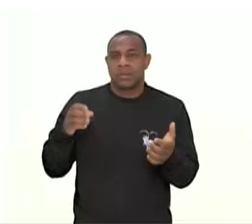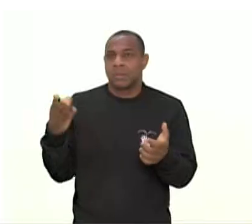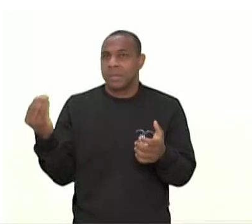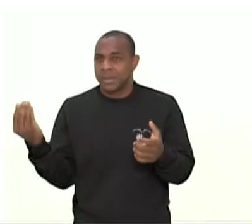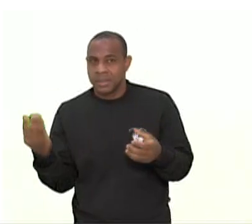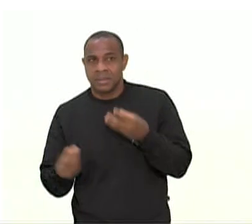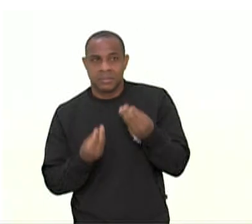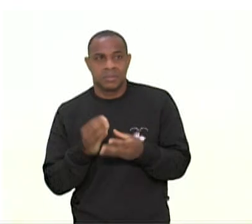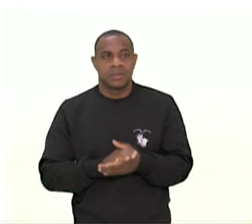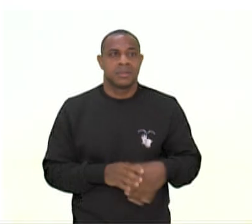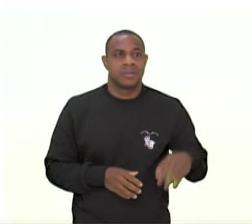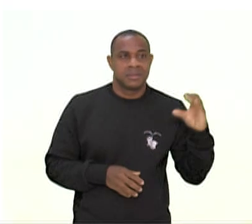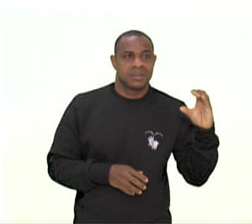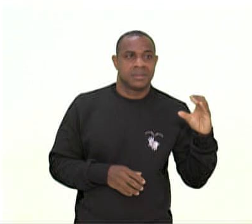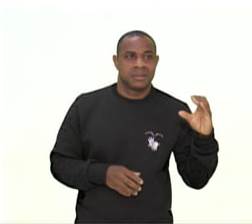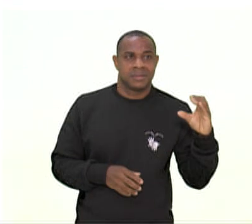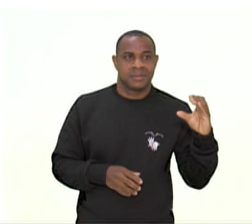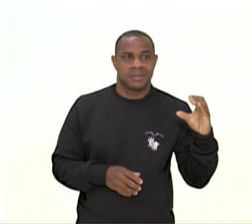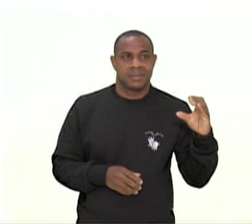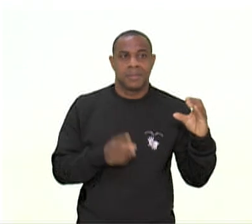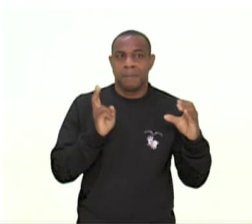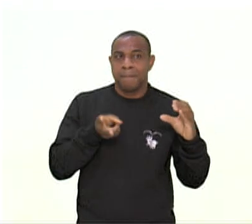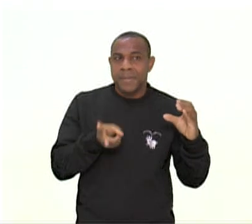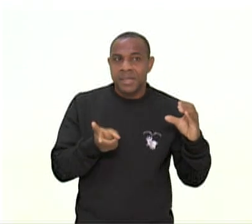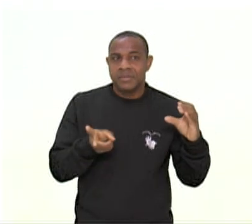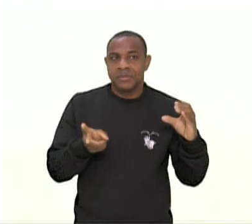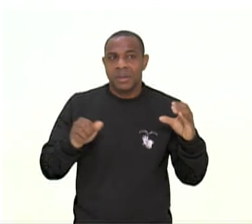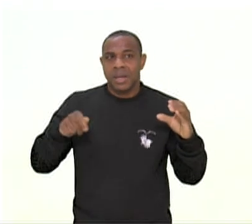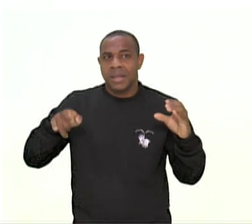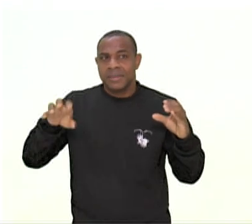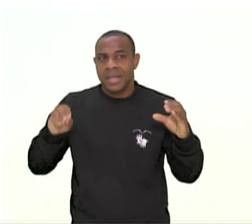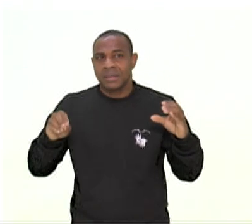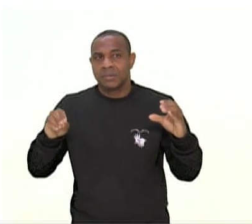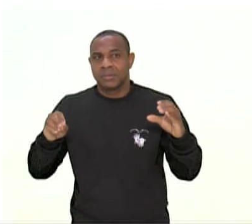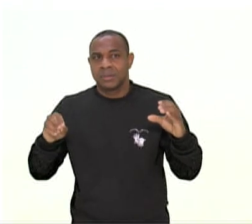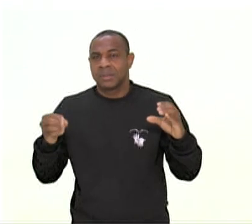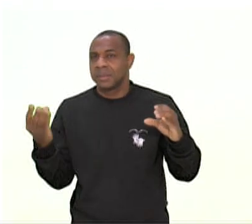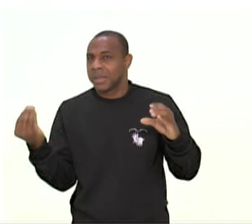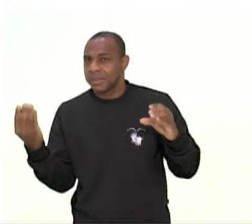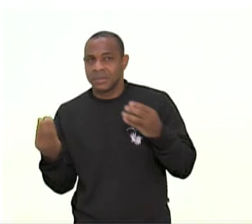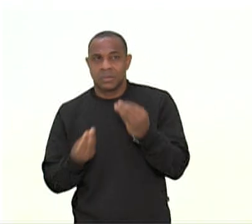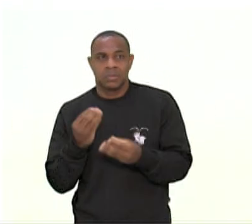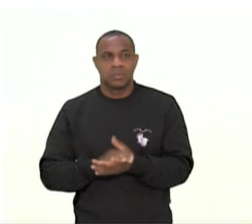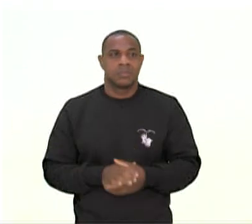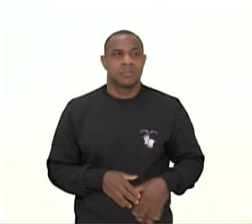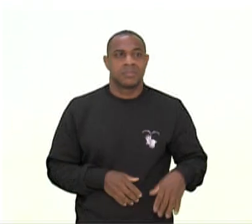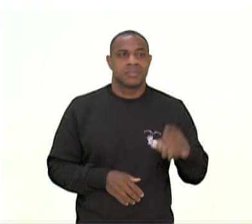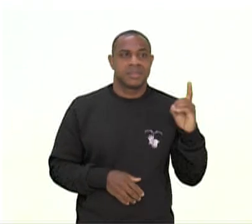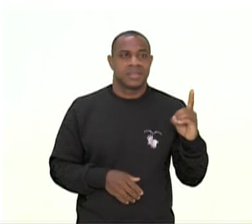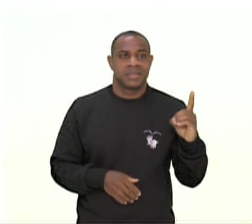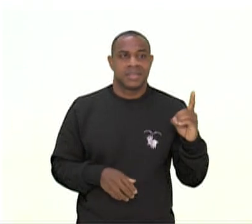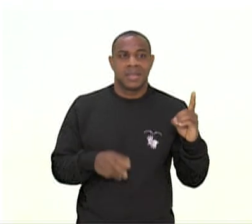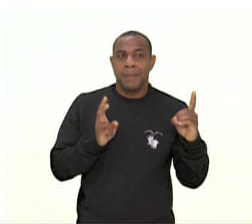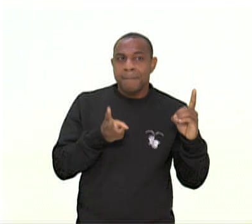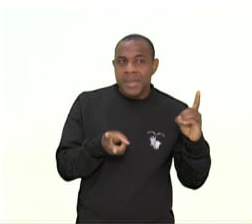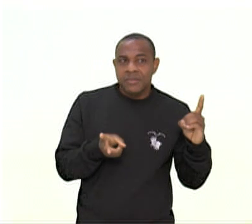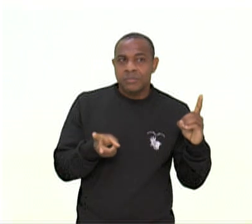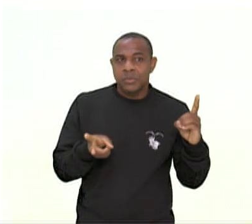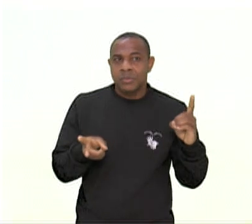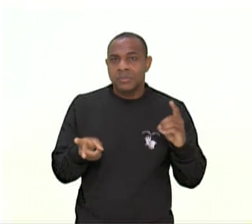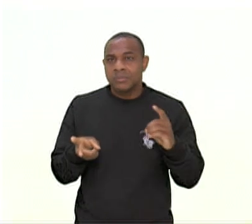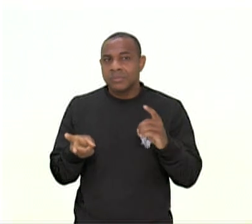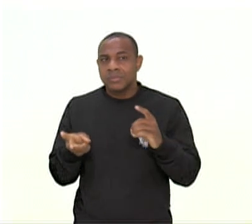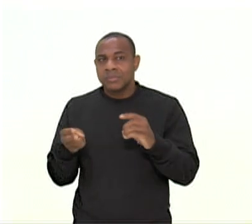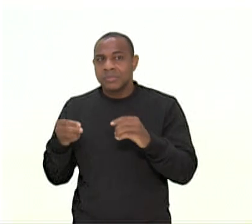bastante. Letra C, mesmas, anexos, bastante. Ou letra D, mesmo, anexos,